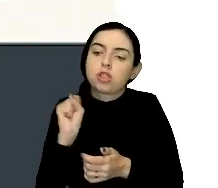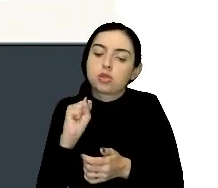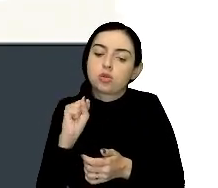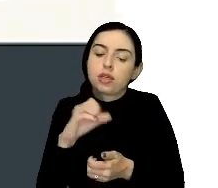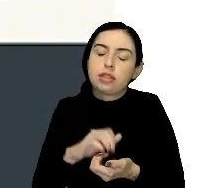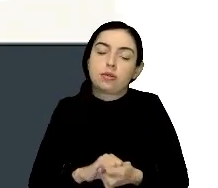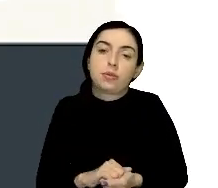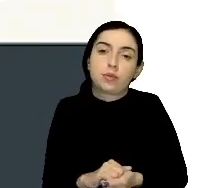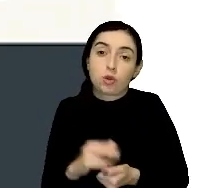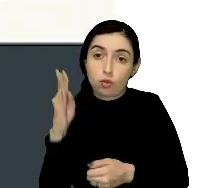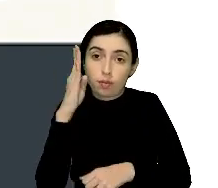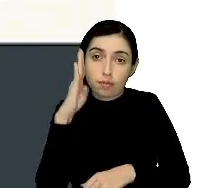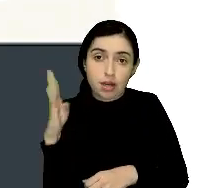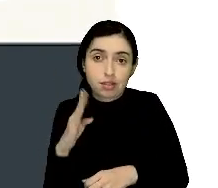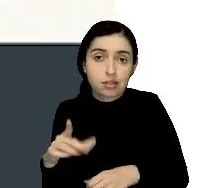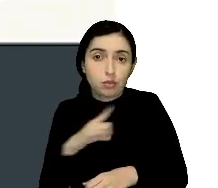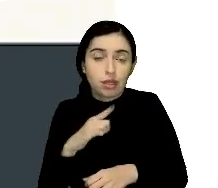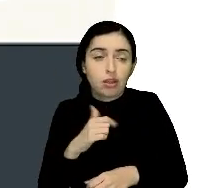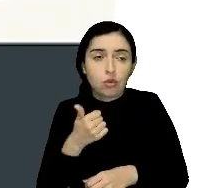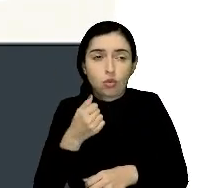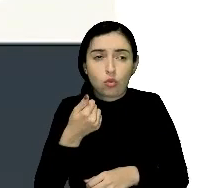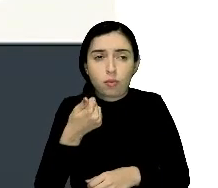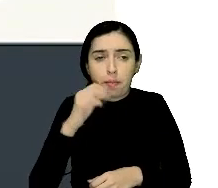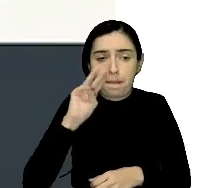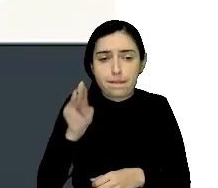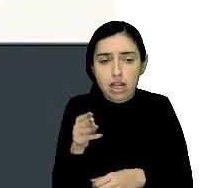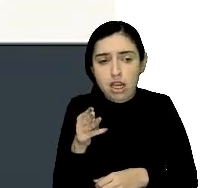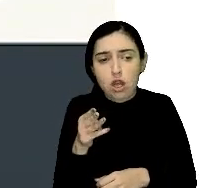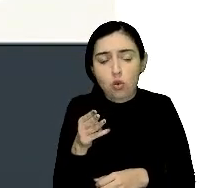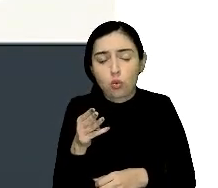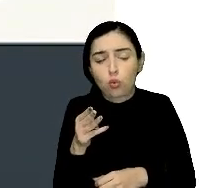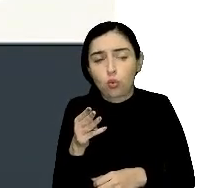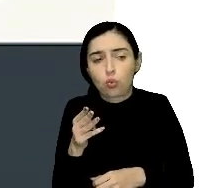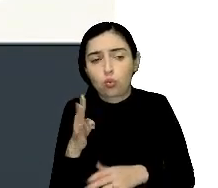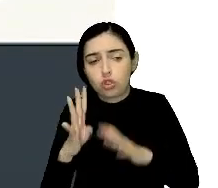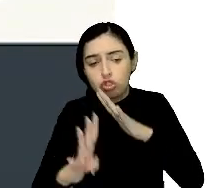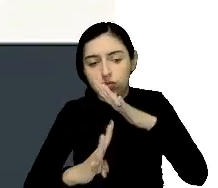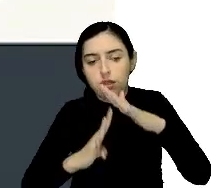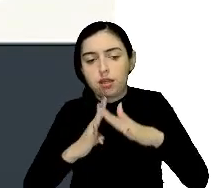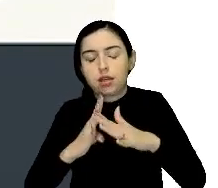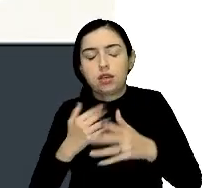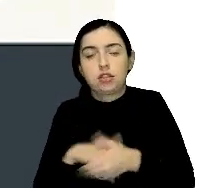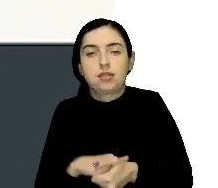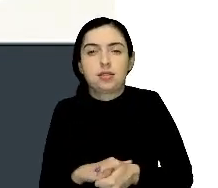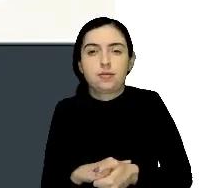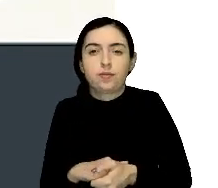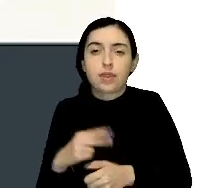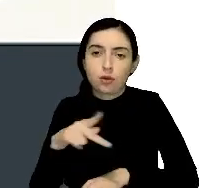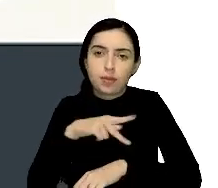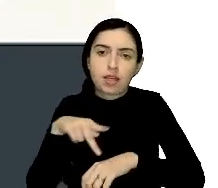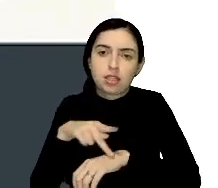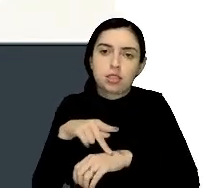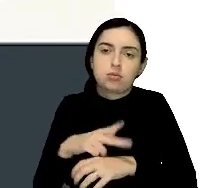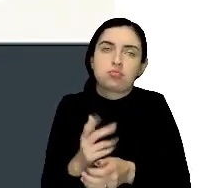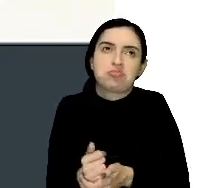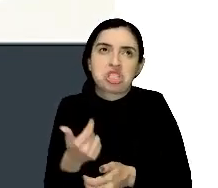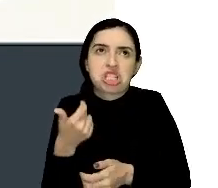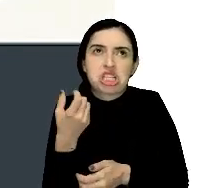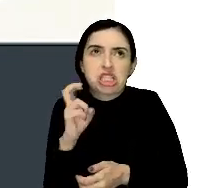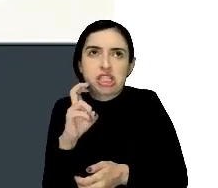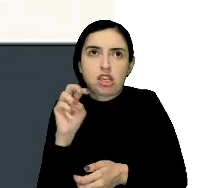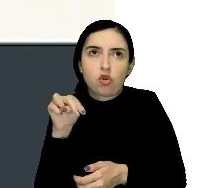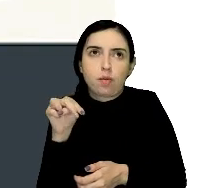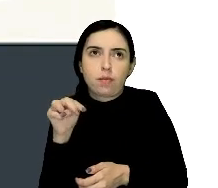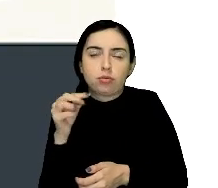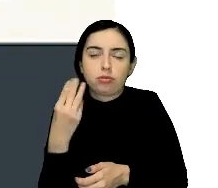O Brasil tem 1 milhão de imigrantes no território nacional. 1 milhão. Nos países da OCDE chegaram 5,3 milhões